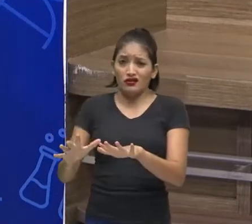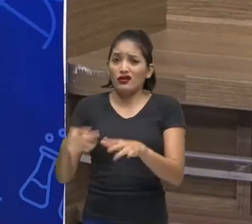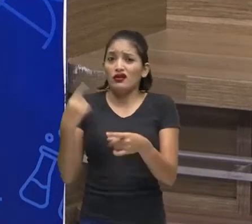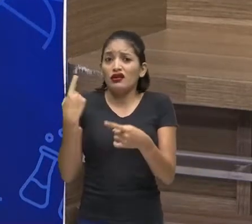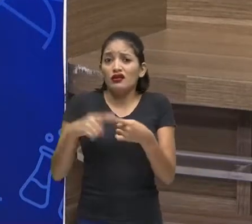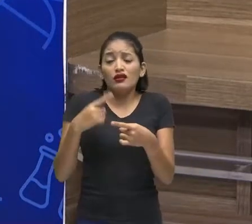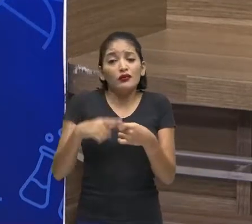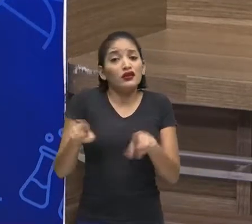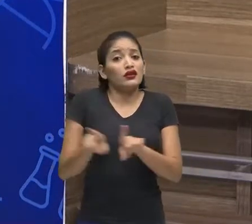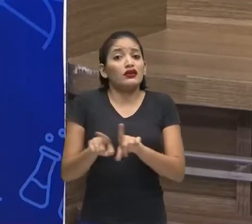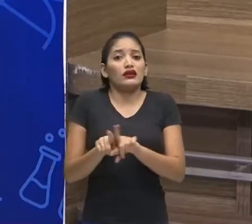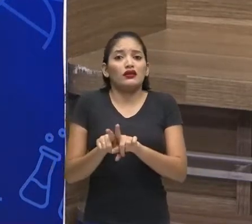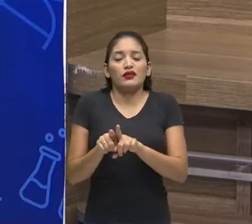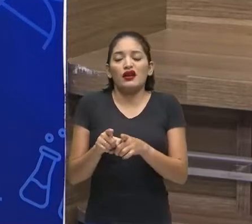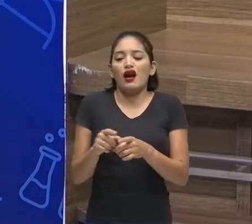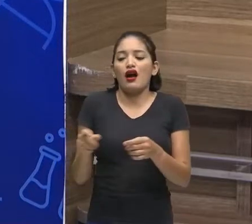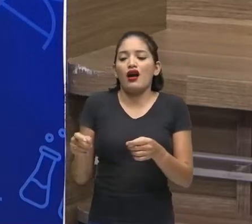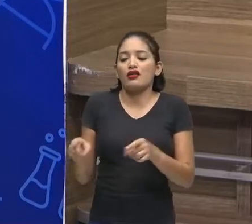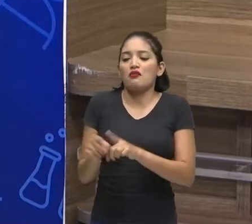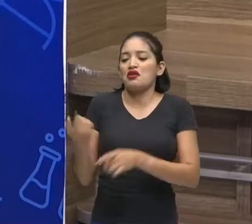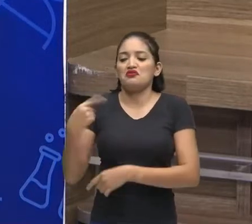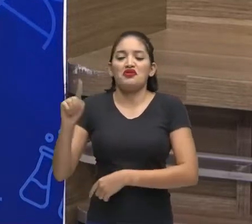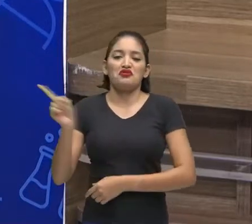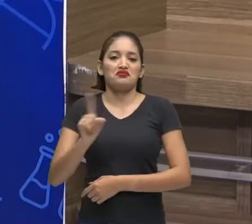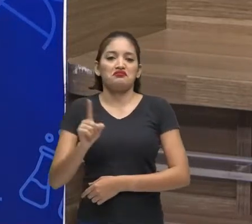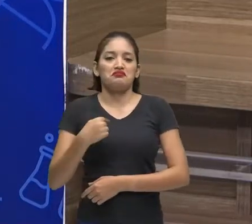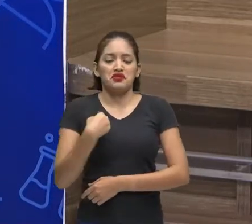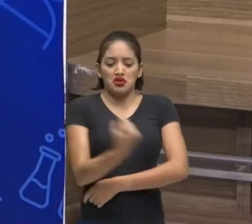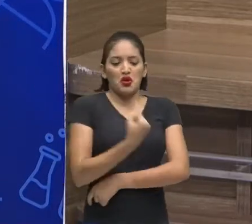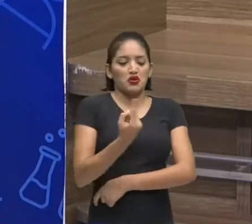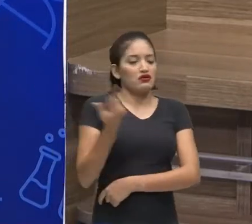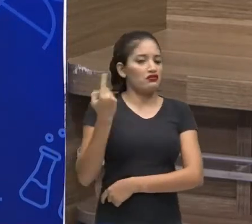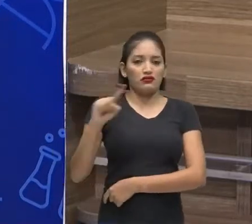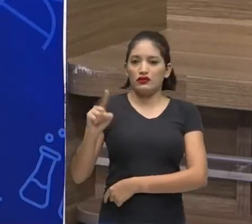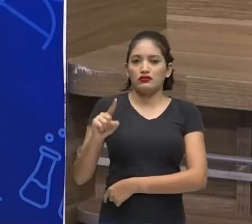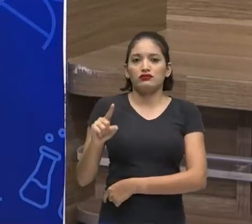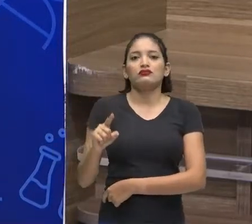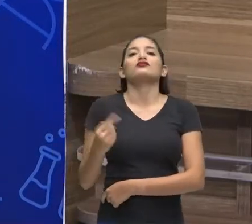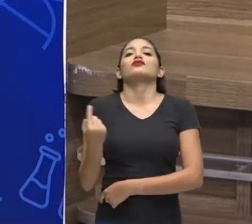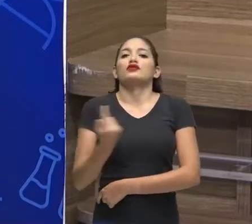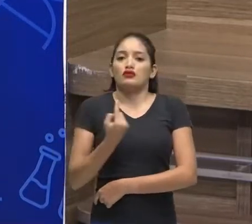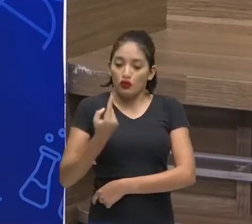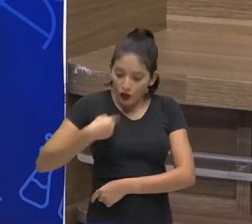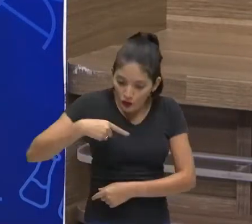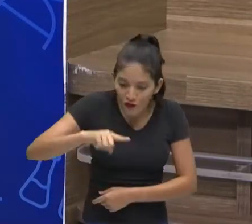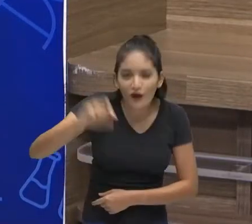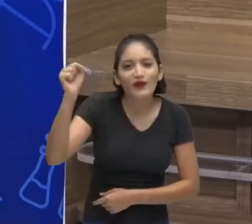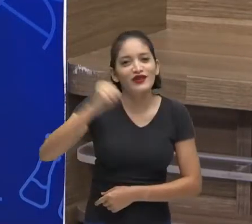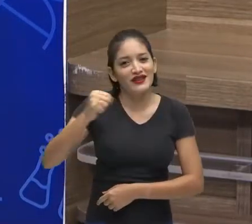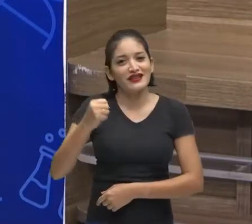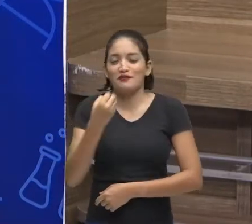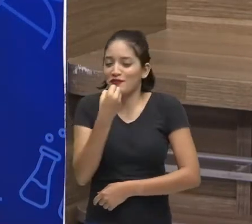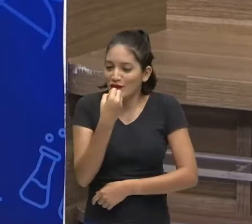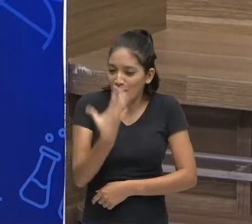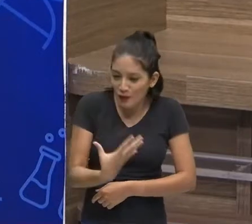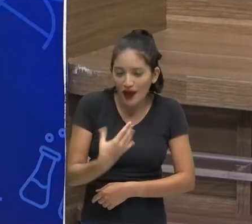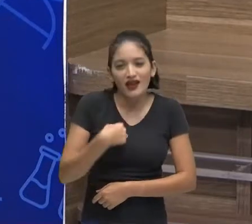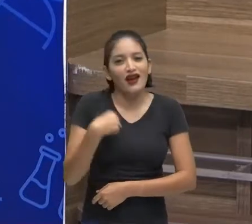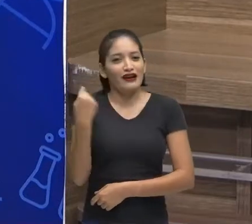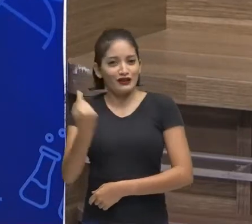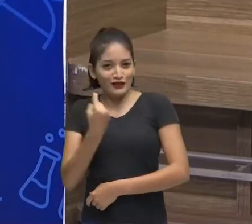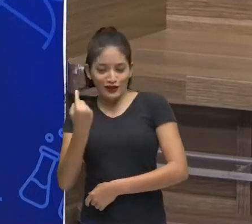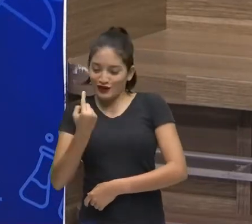também vou entrar nessa onda e vou dizer assim, então eu não vou. Sozinho eu não vou. Sozinha eu vou e vou muito bem acompanhada comigo